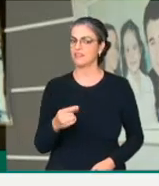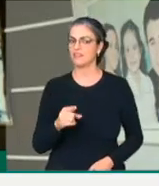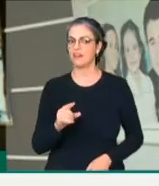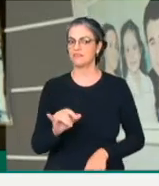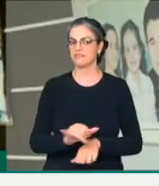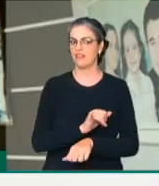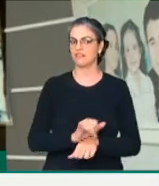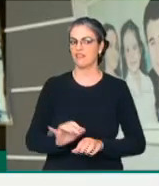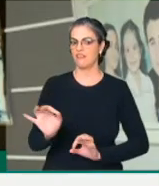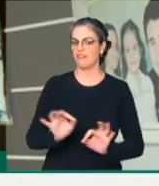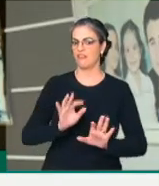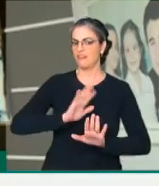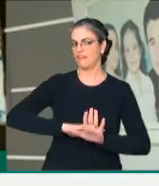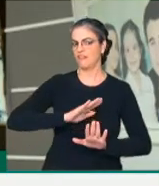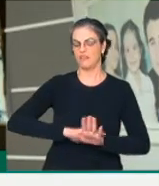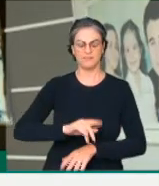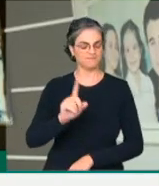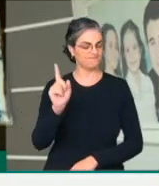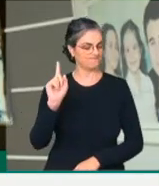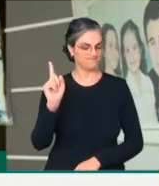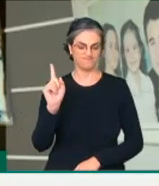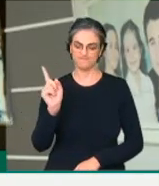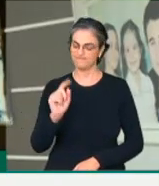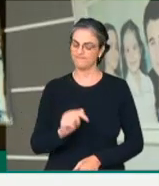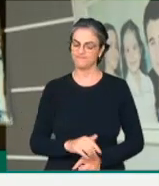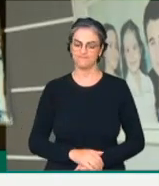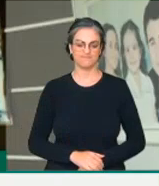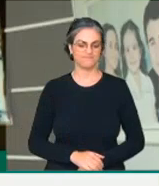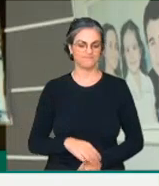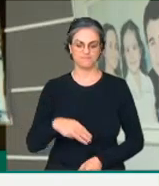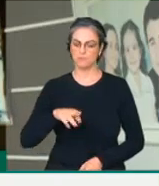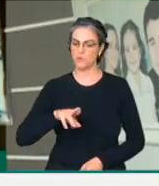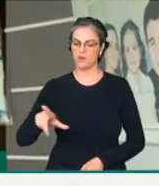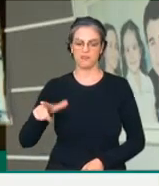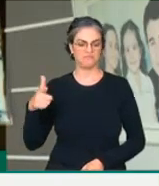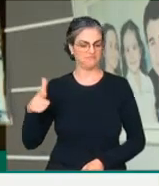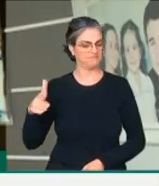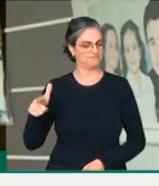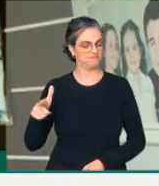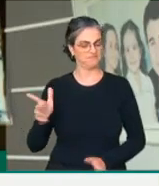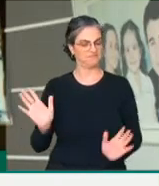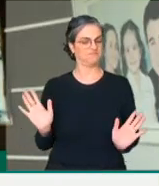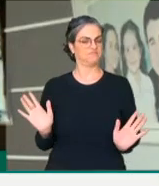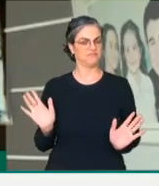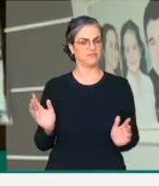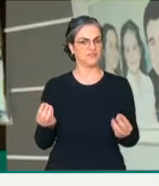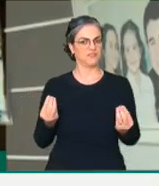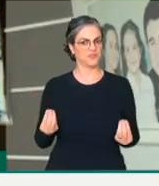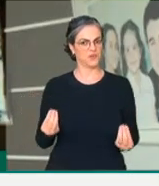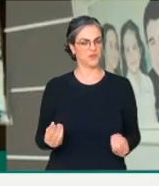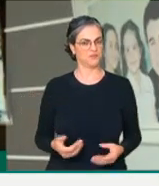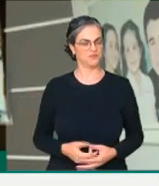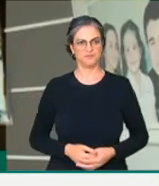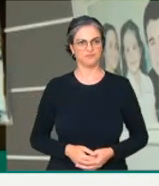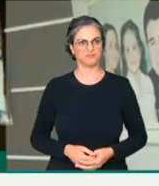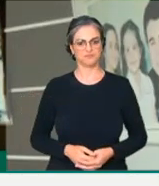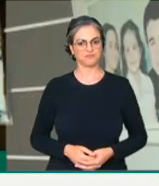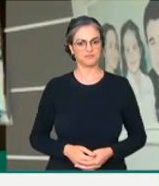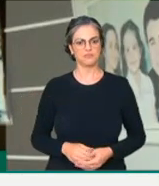natureza, desta envergadura, moralmente repugnante. Nós estamos aqui deixando muito claro